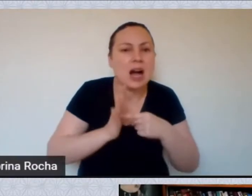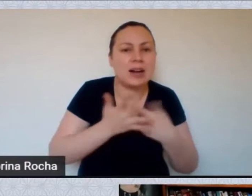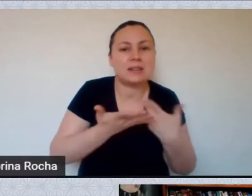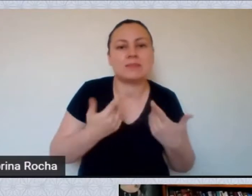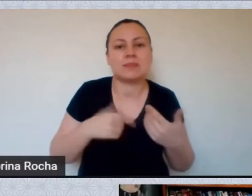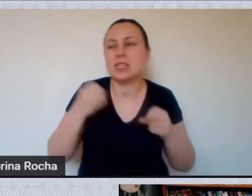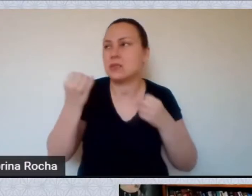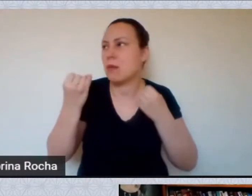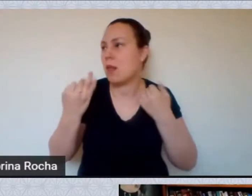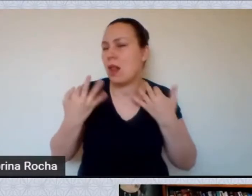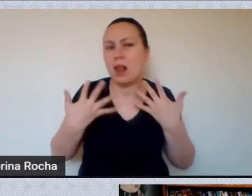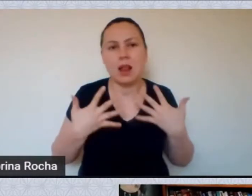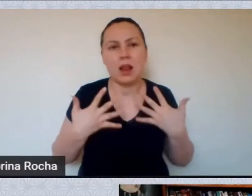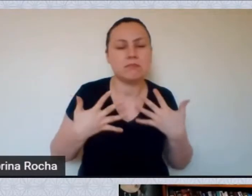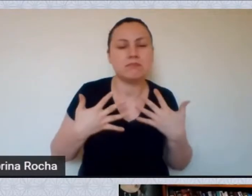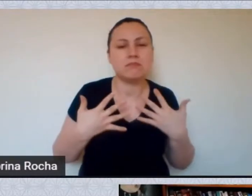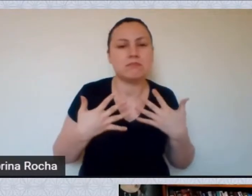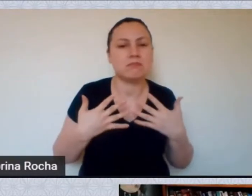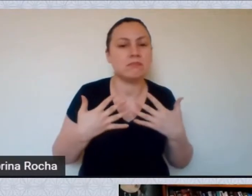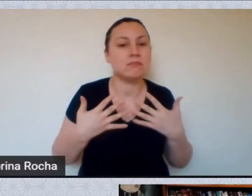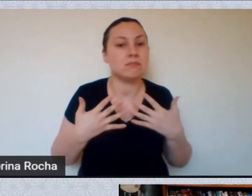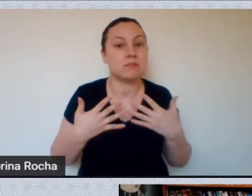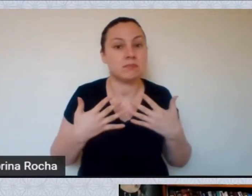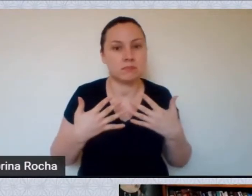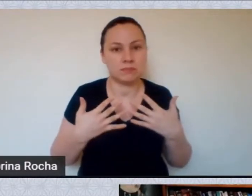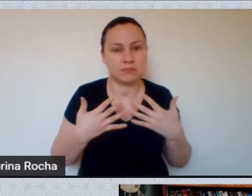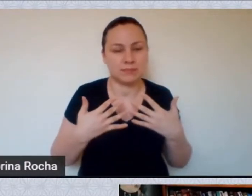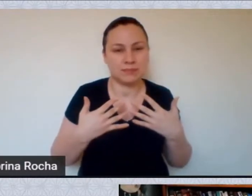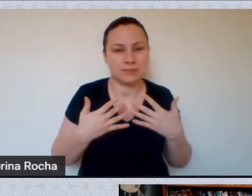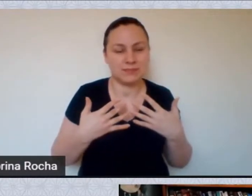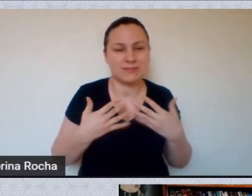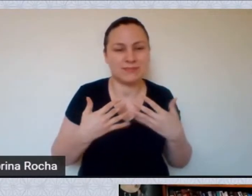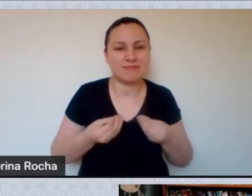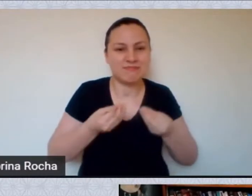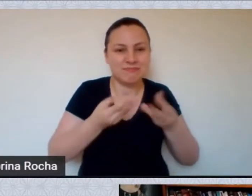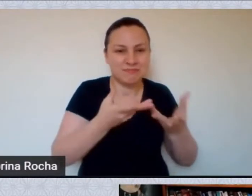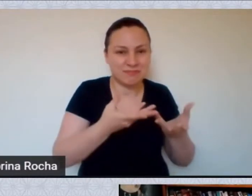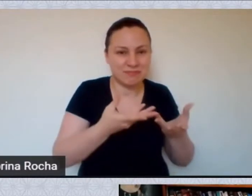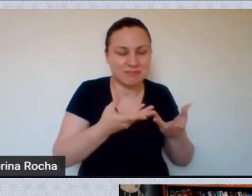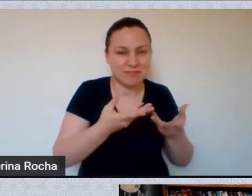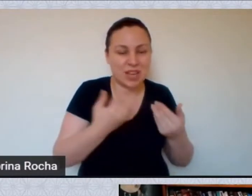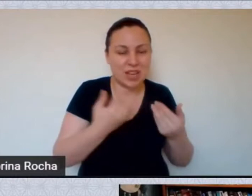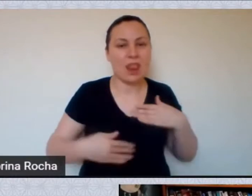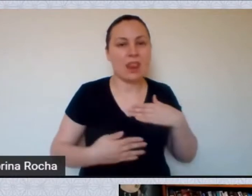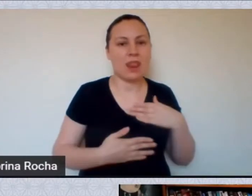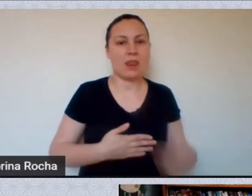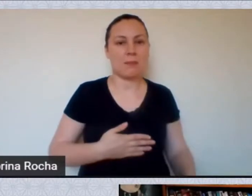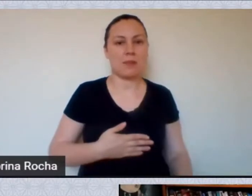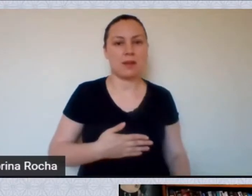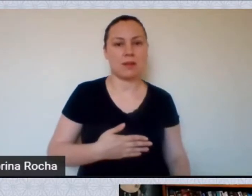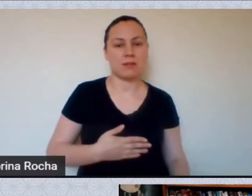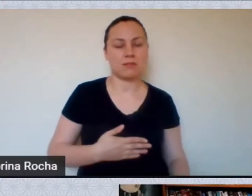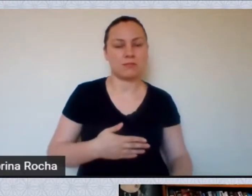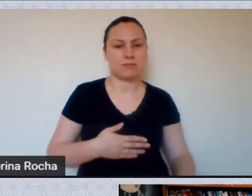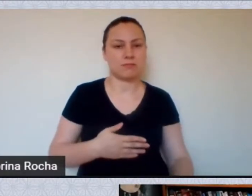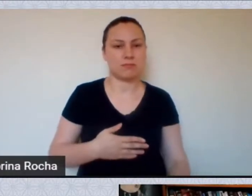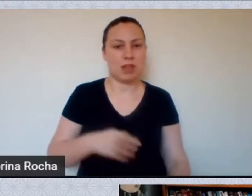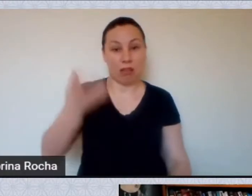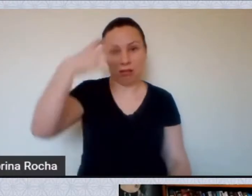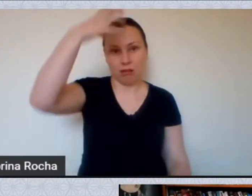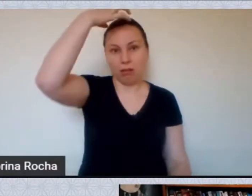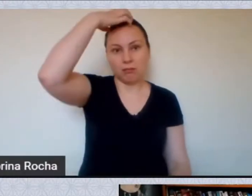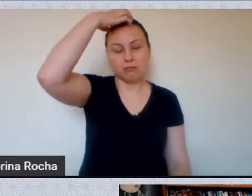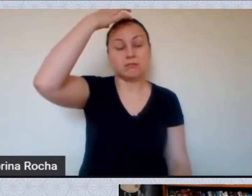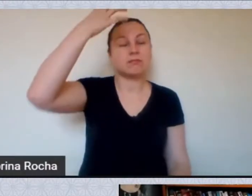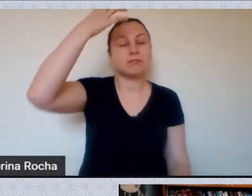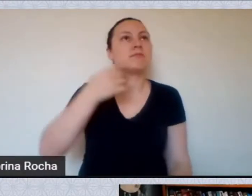monte de coisas que o Newton não explicava. Aí ele deu um exemplar do livro para o Napoleão, que era imperador, né? Daí o Napoleão